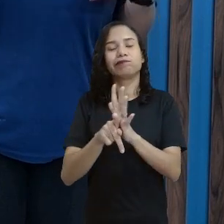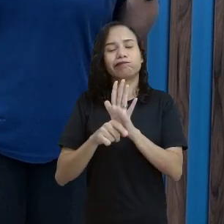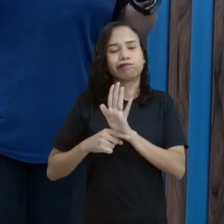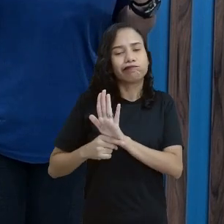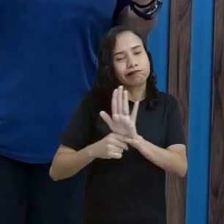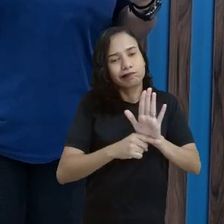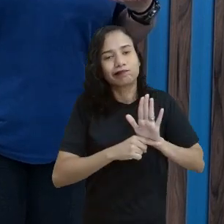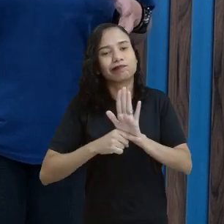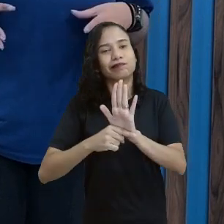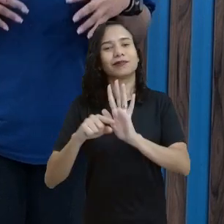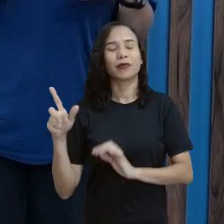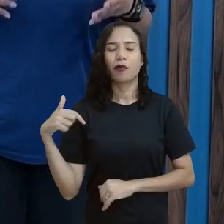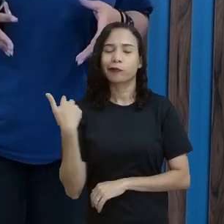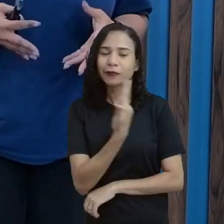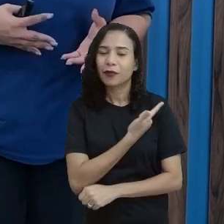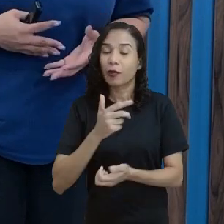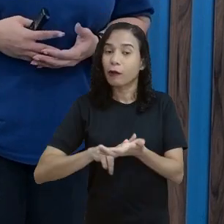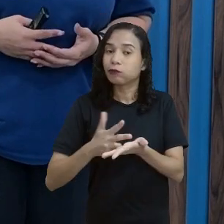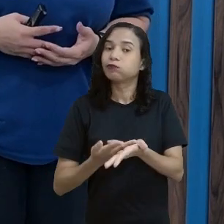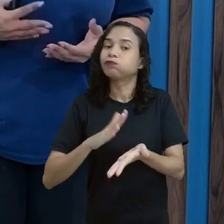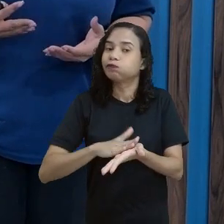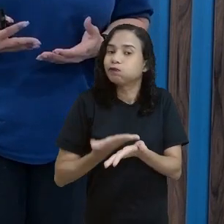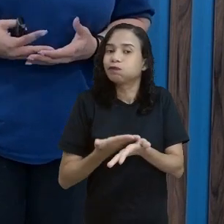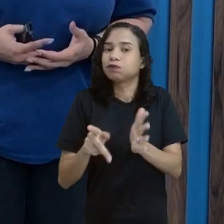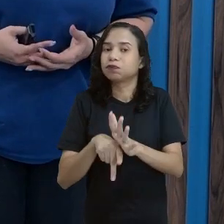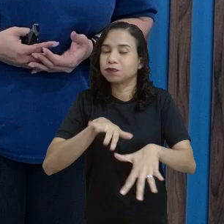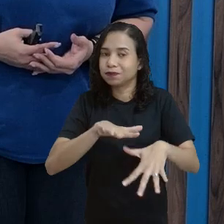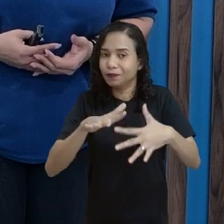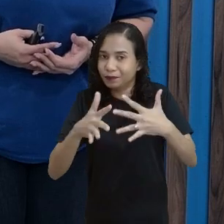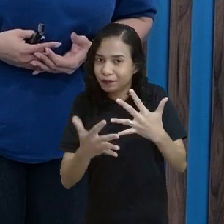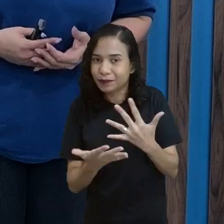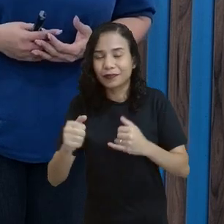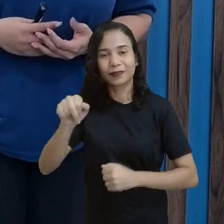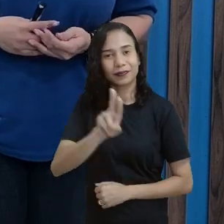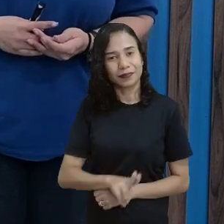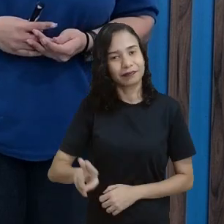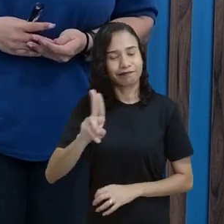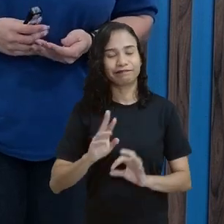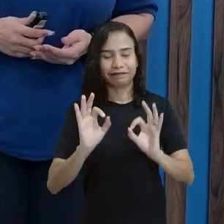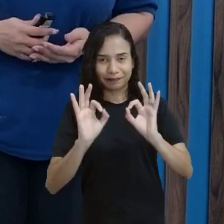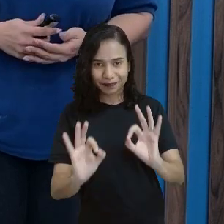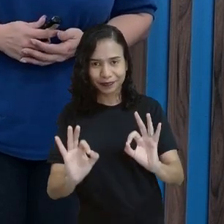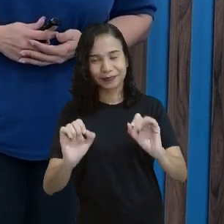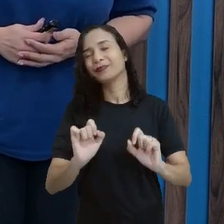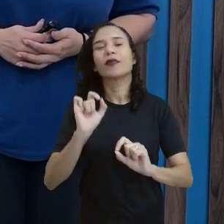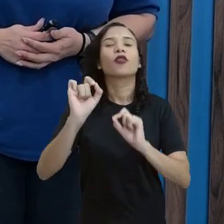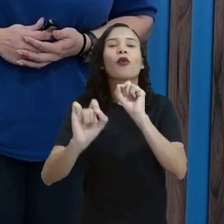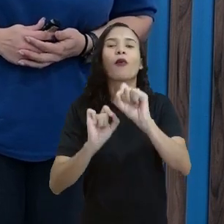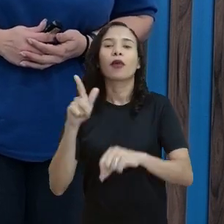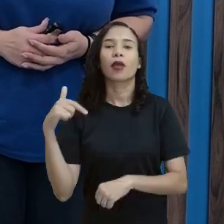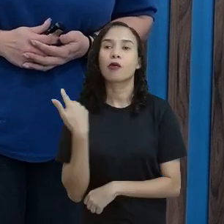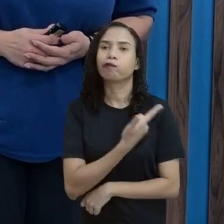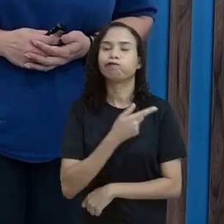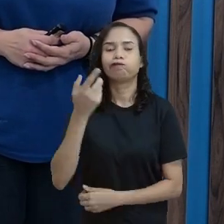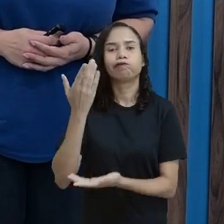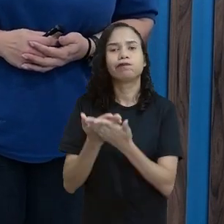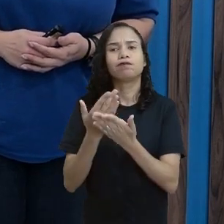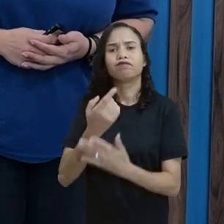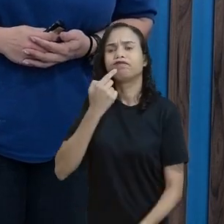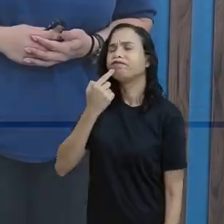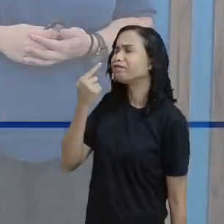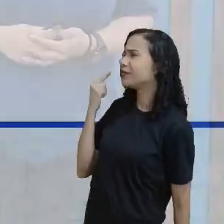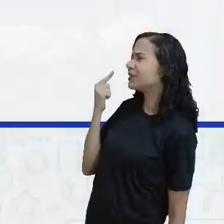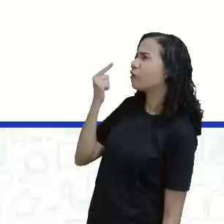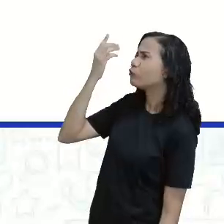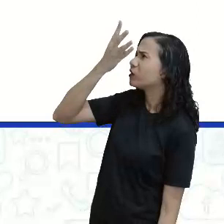ajudando aqui a postos a gente, né, fazer essa tradução aí para a língua brasileira de sinais. Pois é. O que foi que a gente viu na última aula, prof, que eu